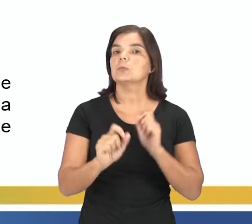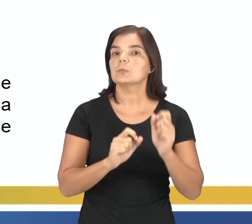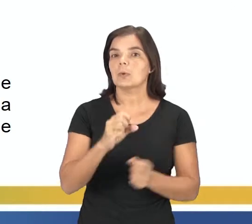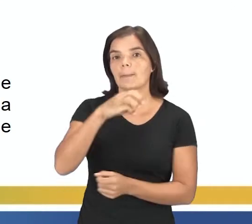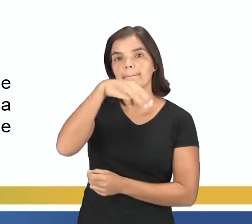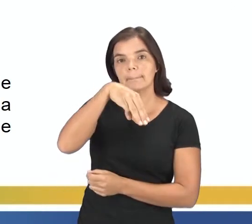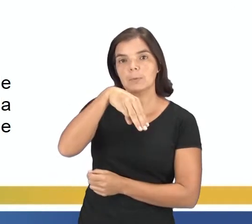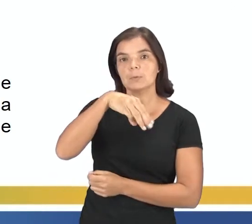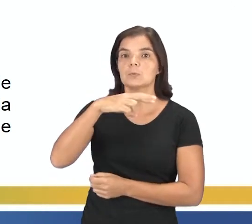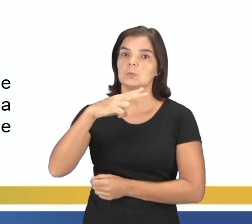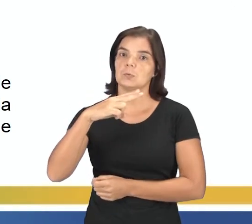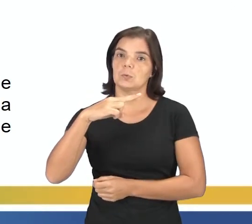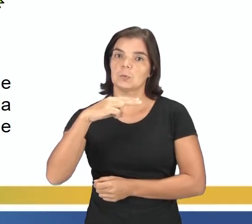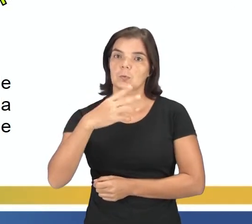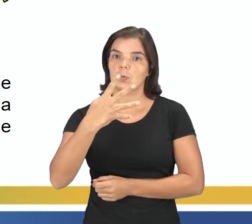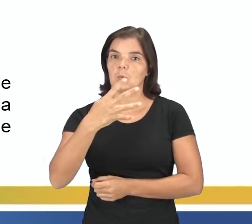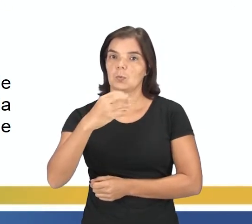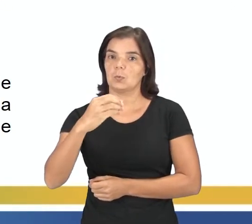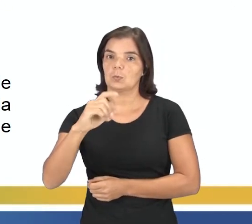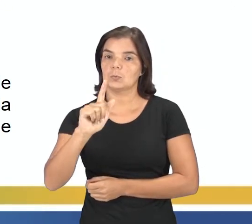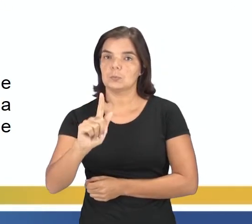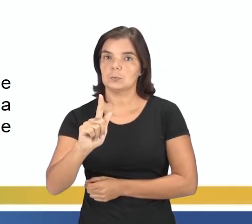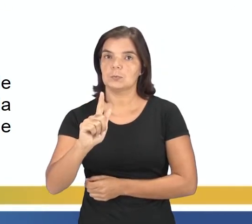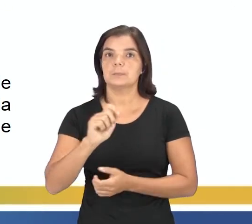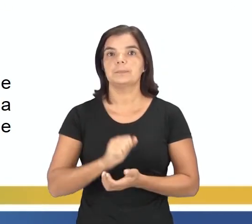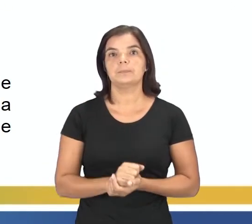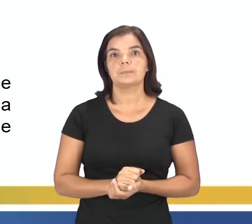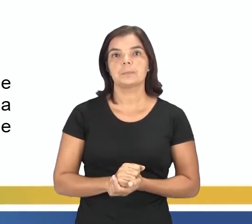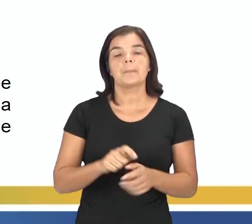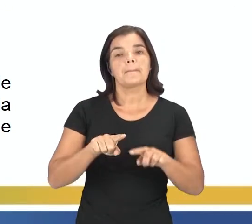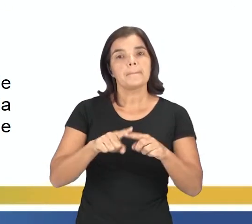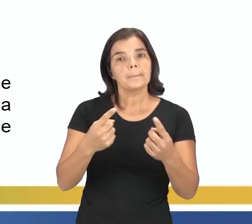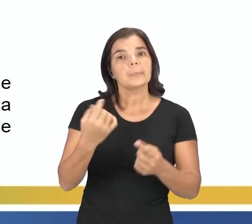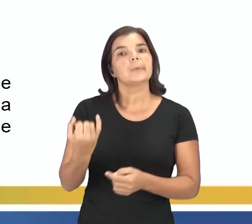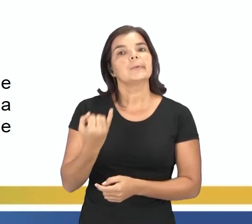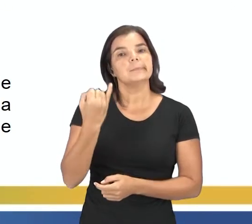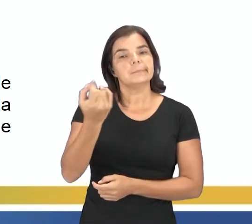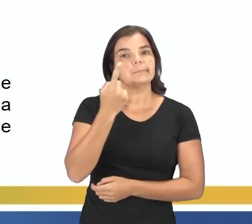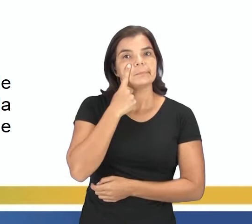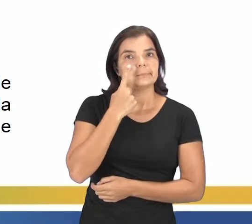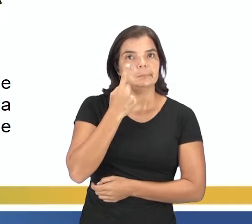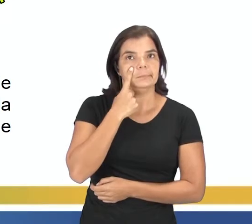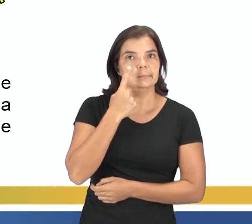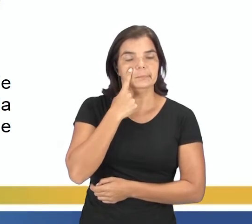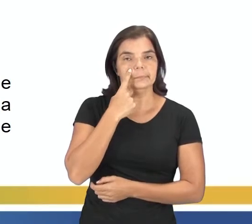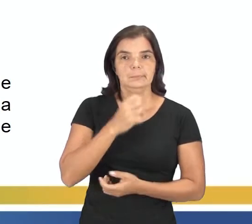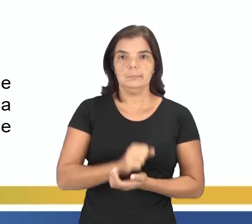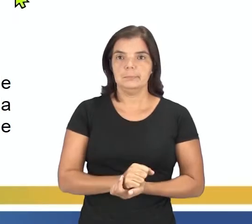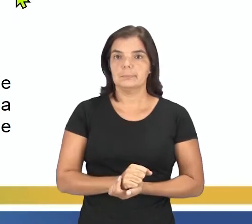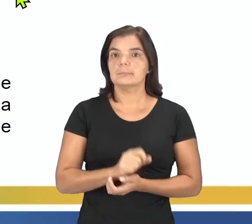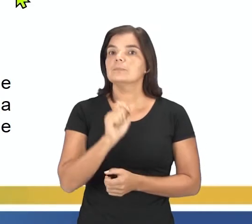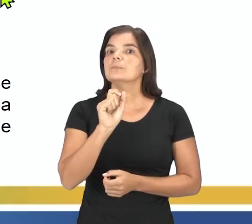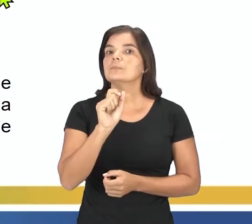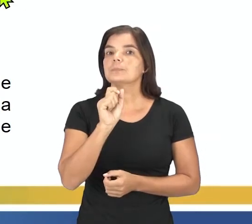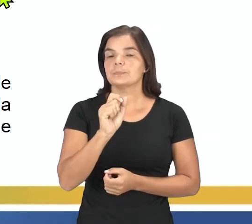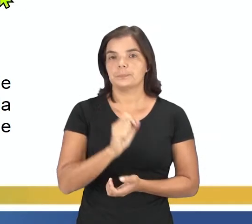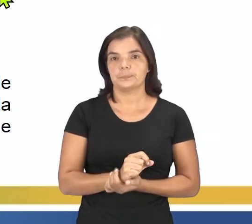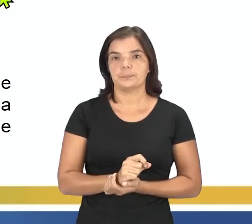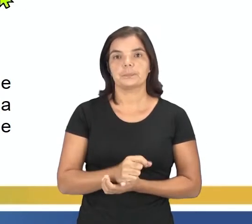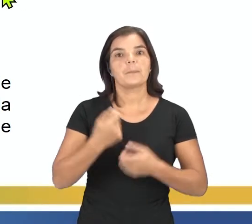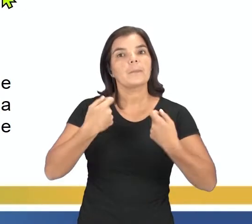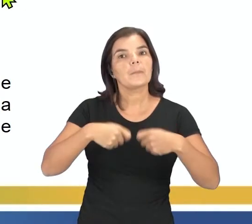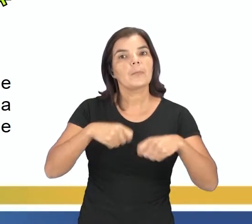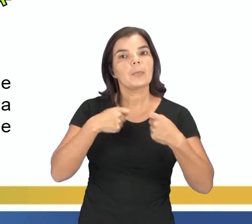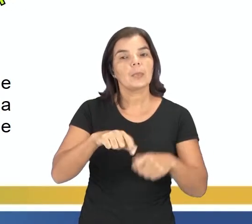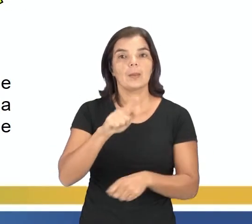a massa da bola, que equivale a 400 gramas, mas é importante vocês observarem aí o seguinte: a gente